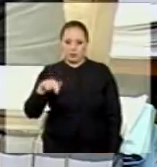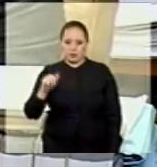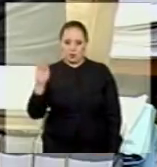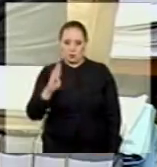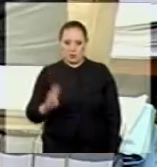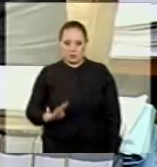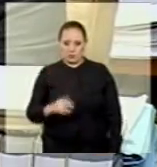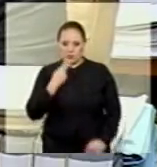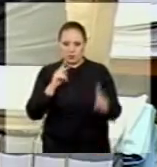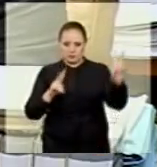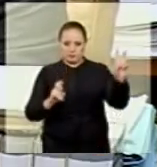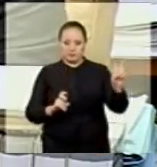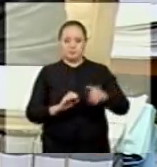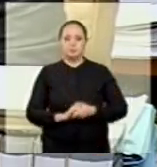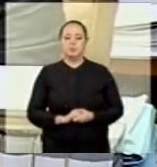isto, aspas,